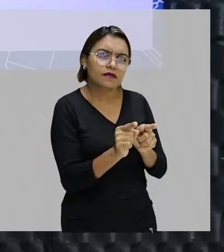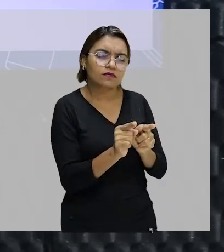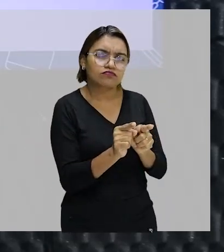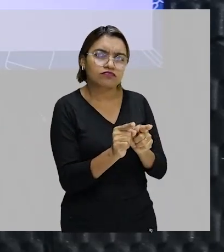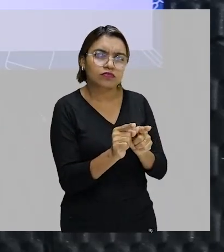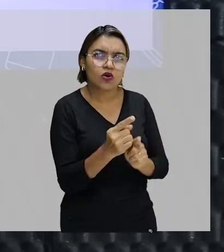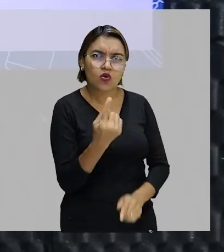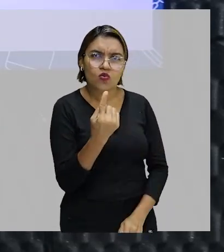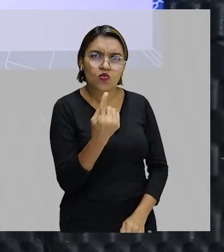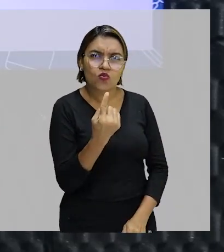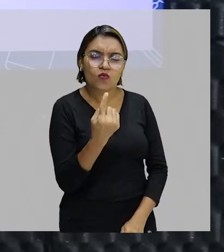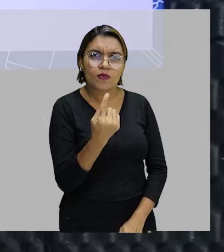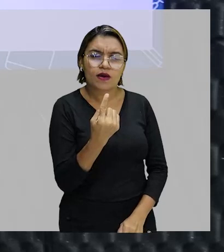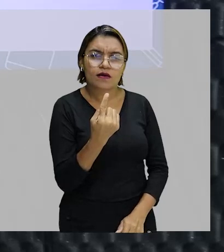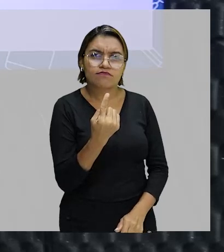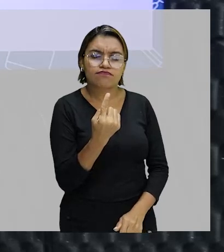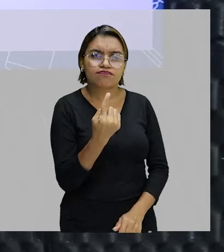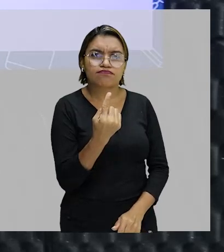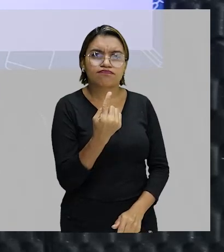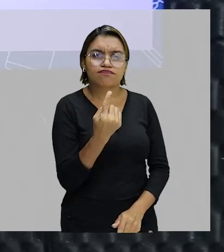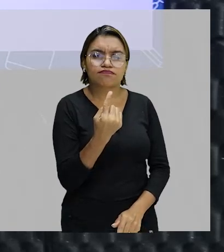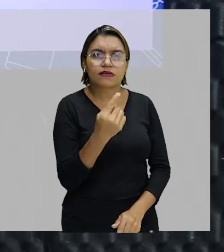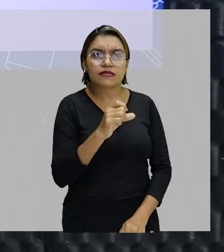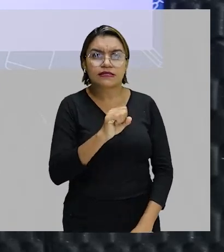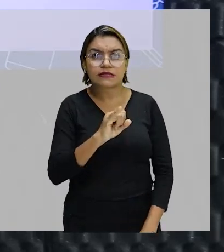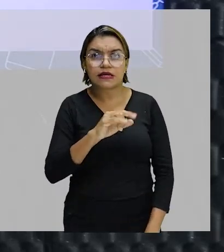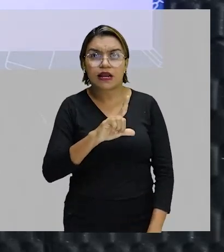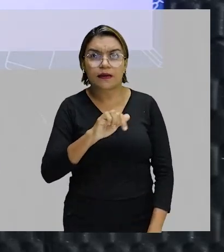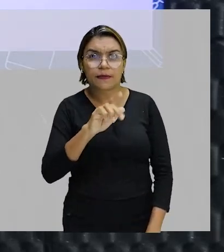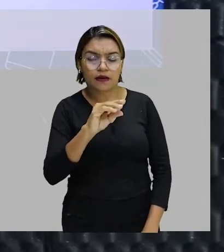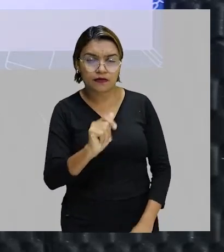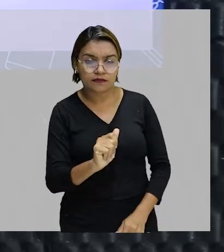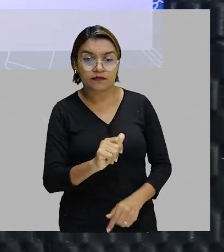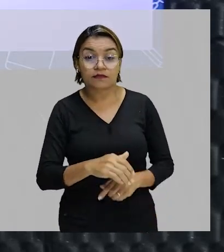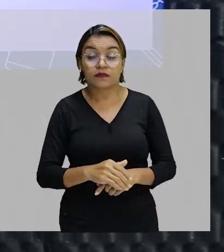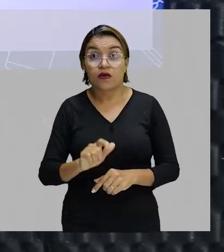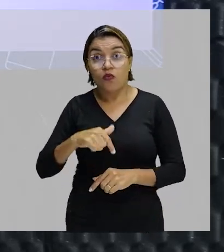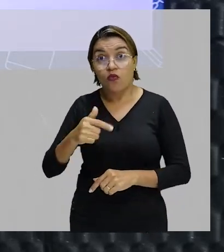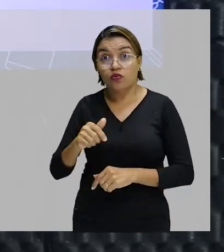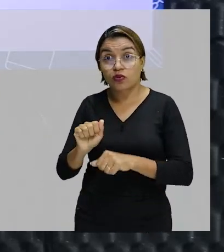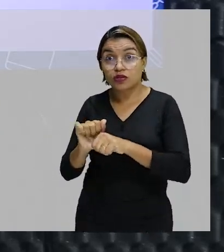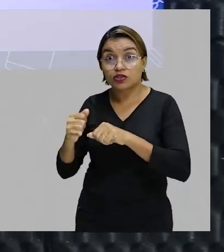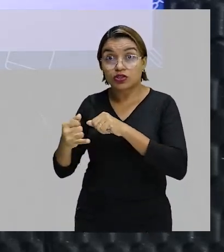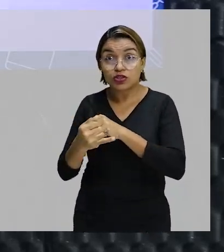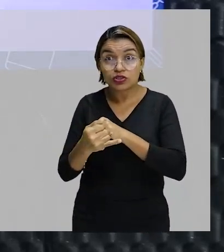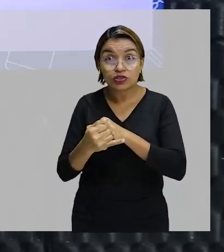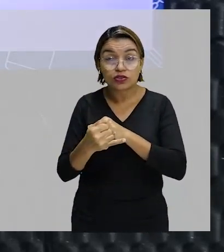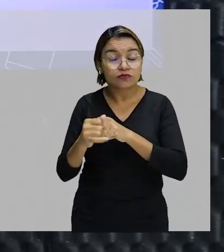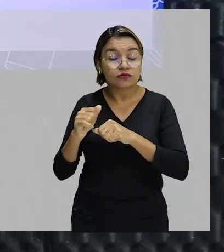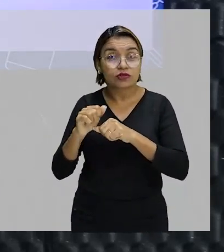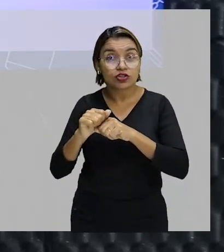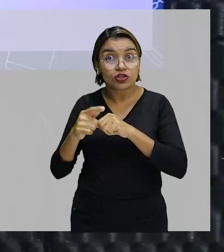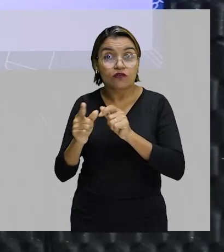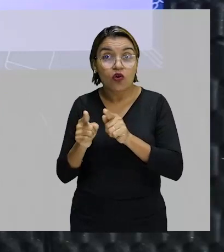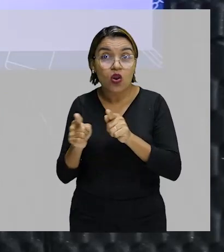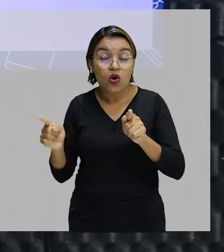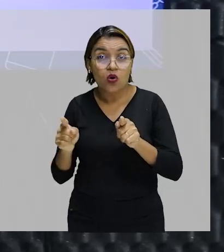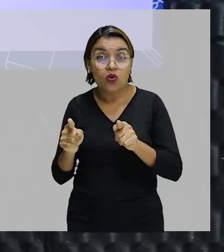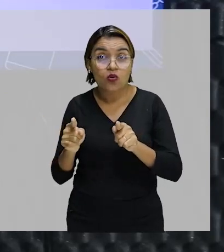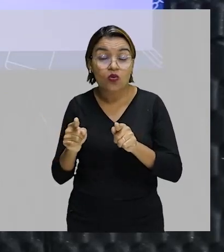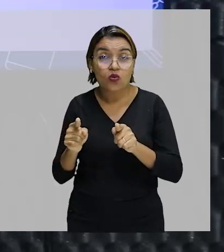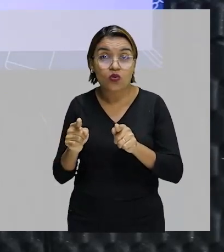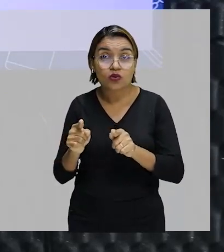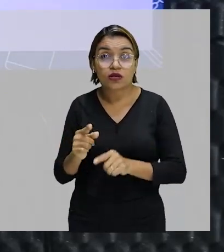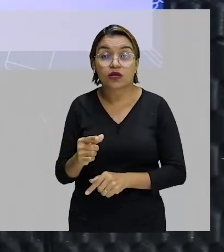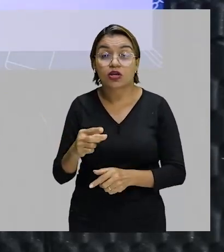por uma sílaba ou duas sílabas no máximo. Já um adjetivo longo é aquele formado por mais de duas sílabas,